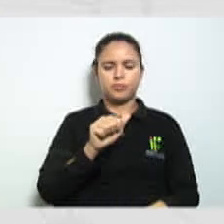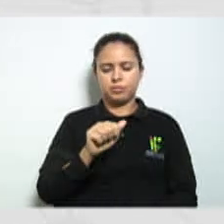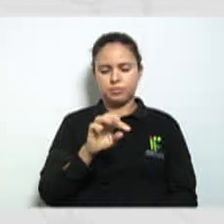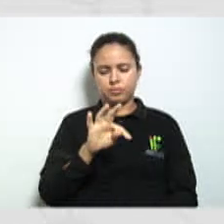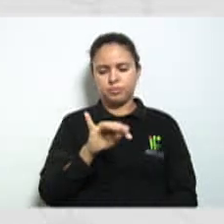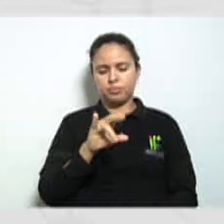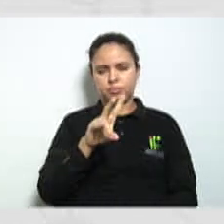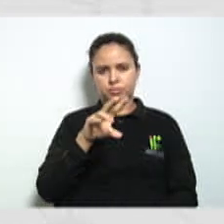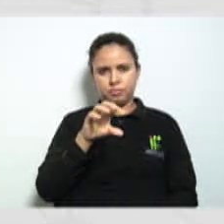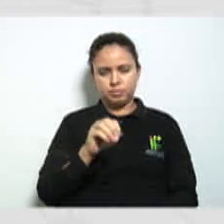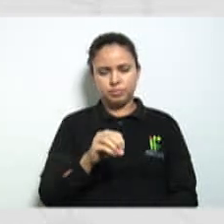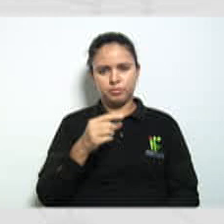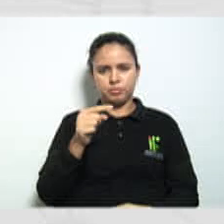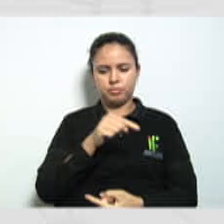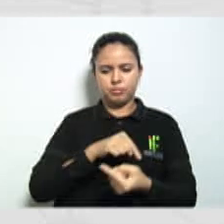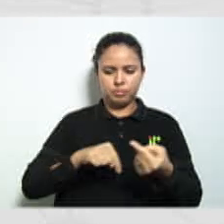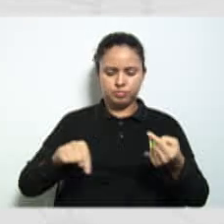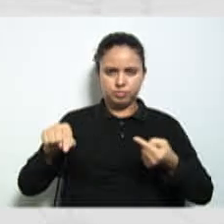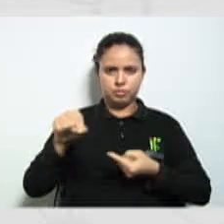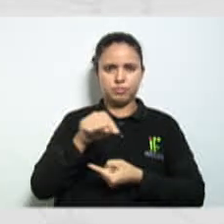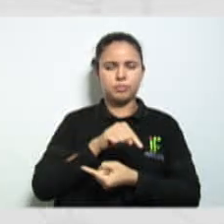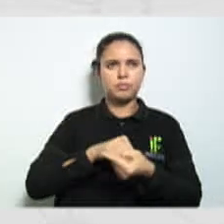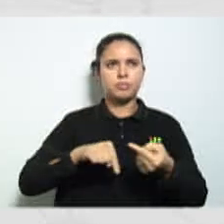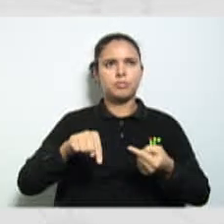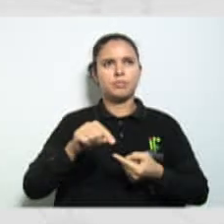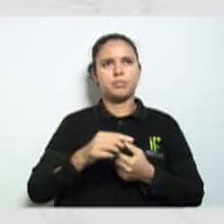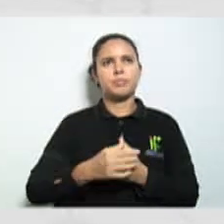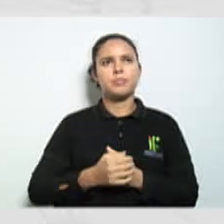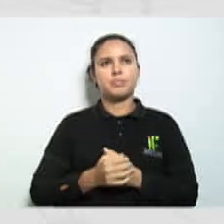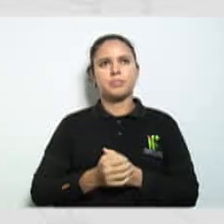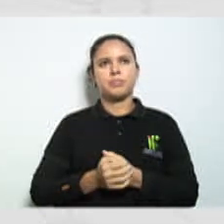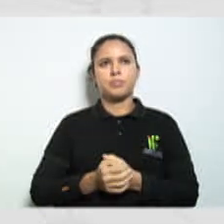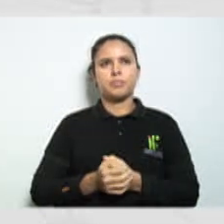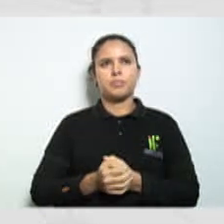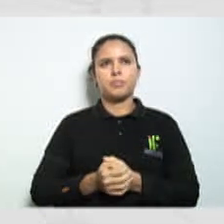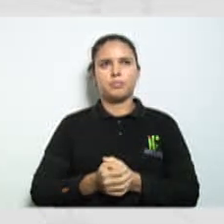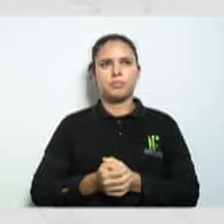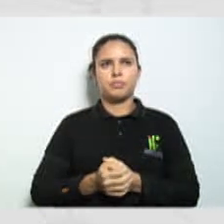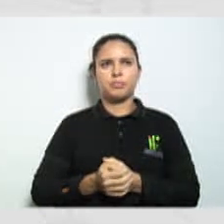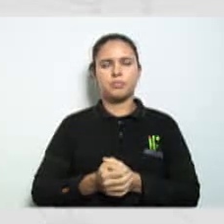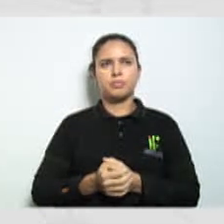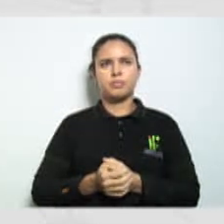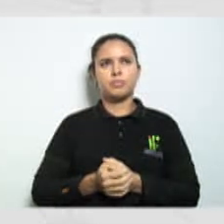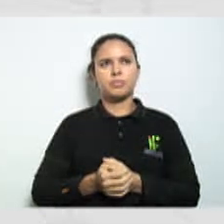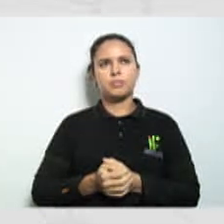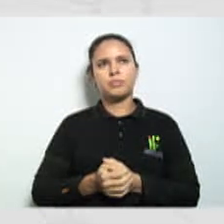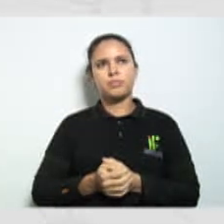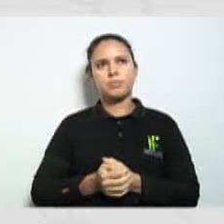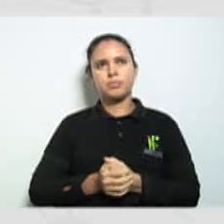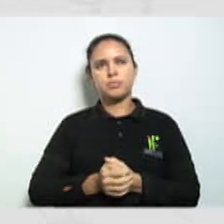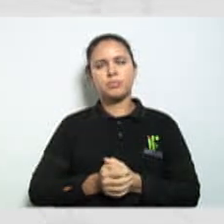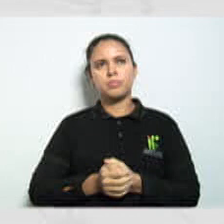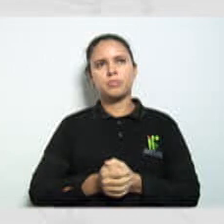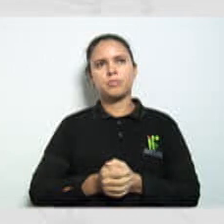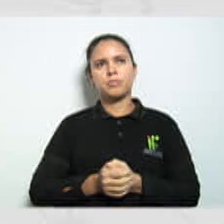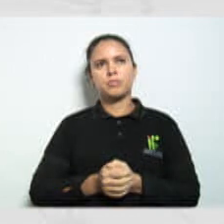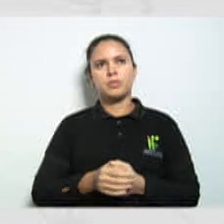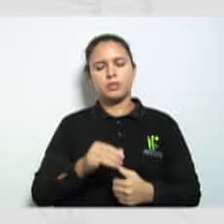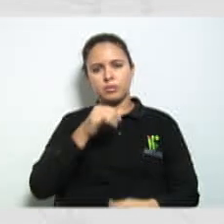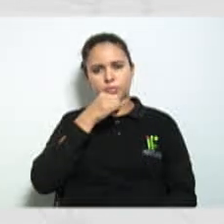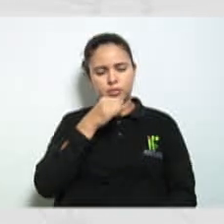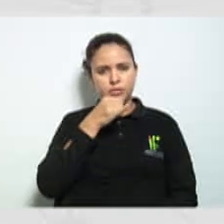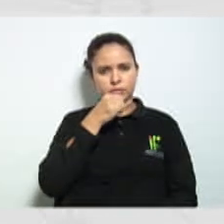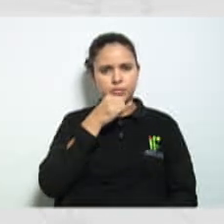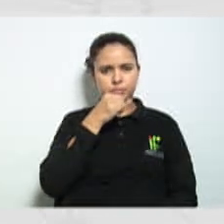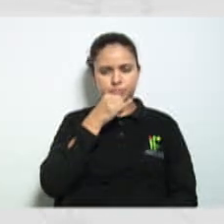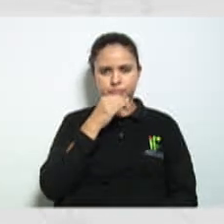Até aqui, ó, está certo, né, professora? Certíssimo. Mas ele cita que a conta